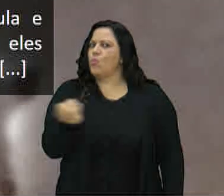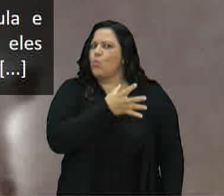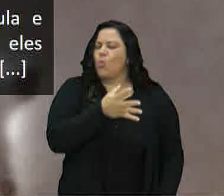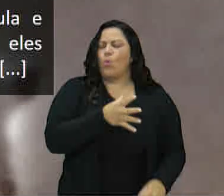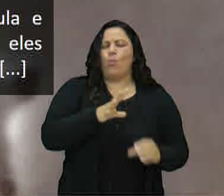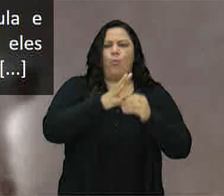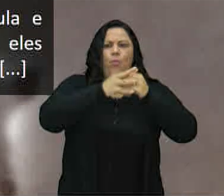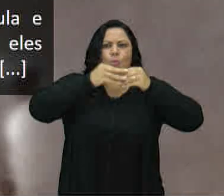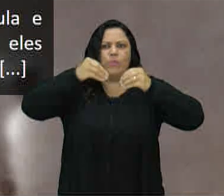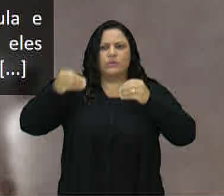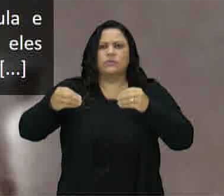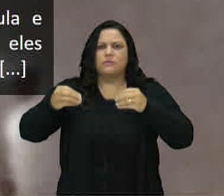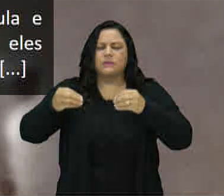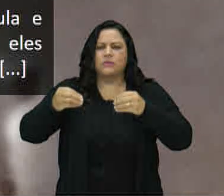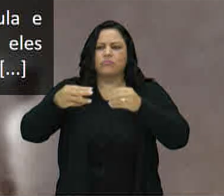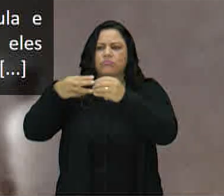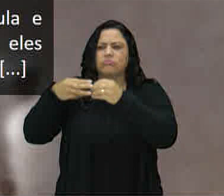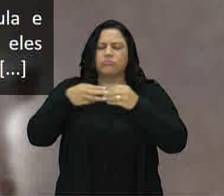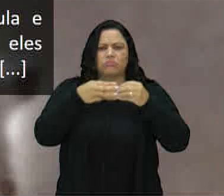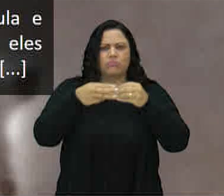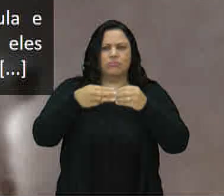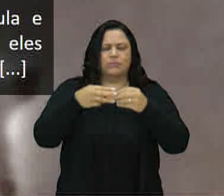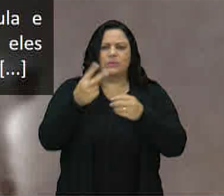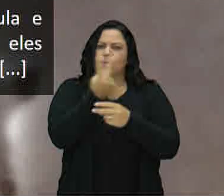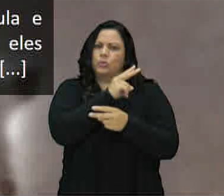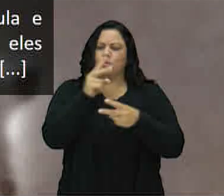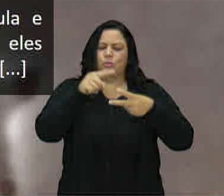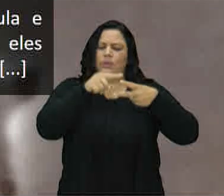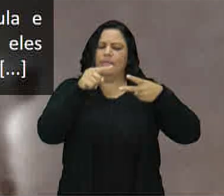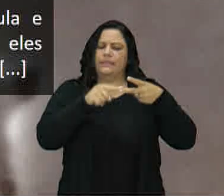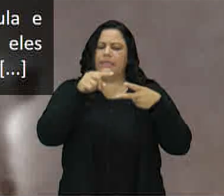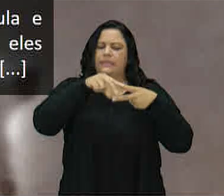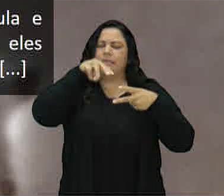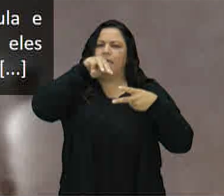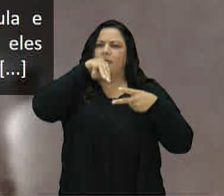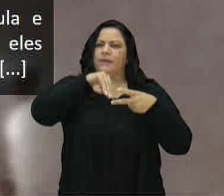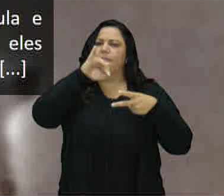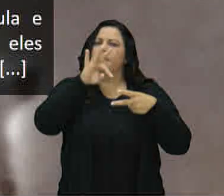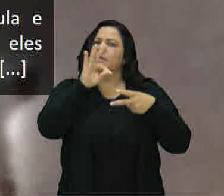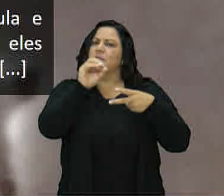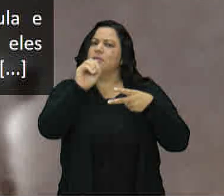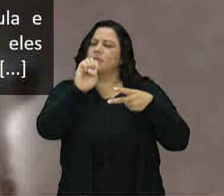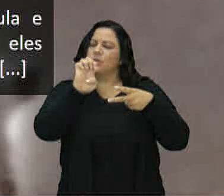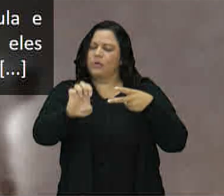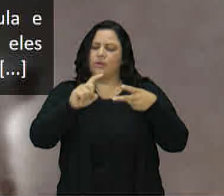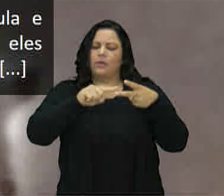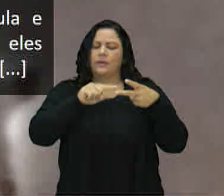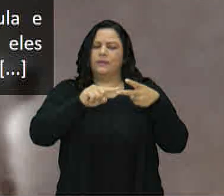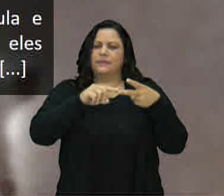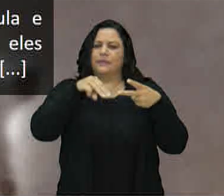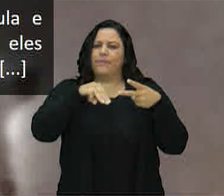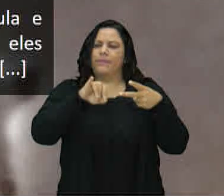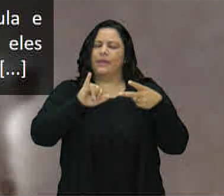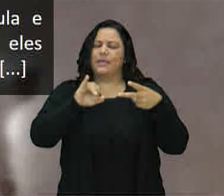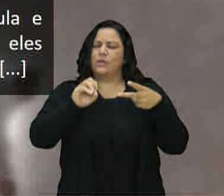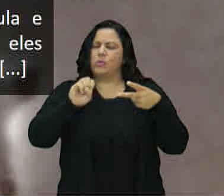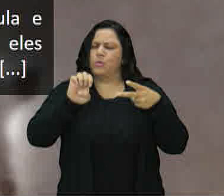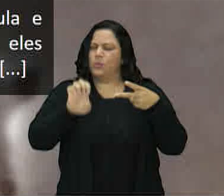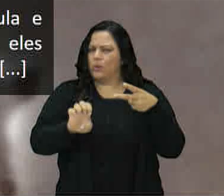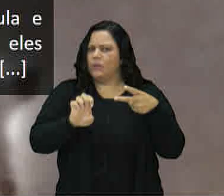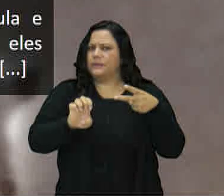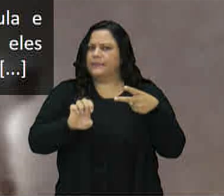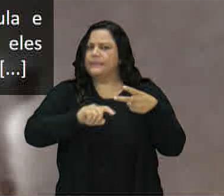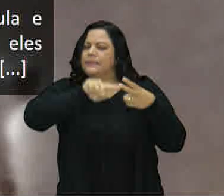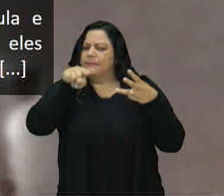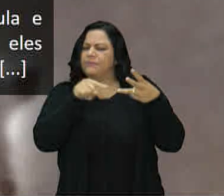de meiose. Pois é, não são as únicas. Foi possível perceber um terceiro tipo, mas ele foi induzido em laboratório.